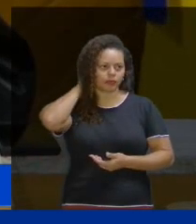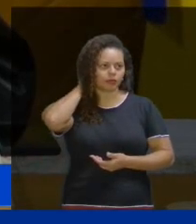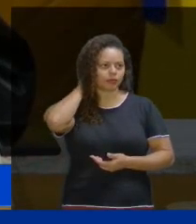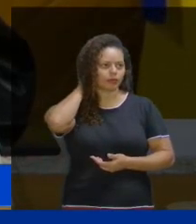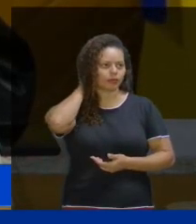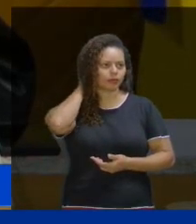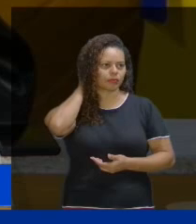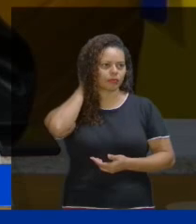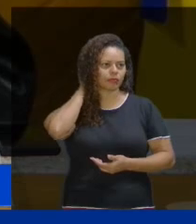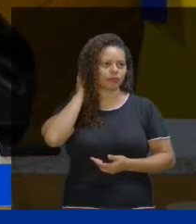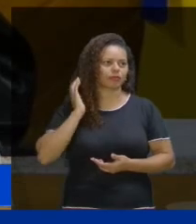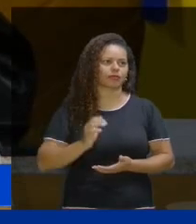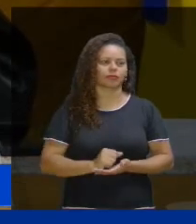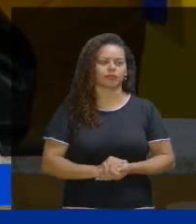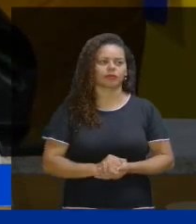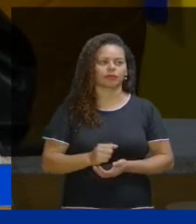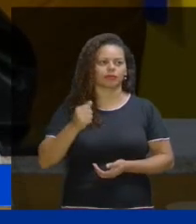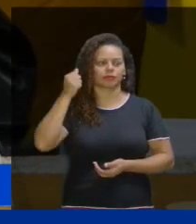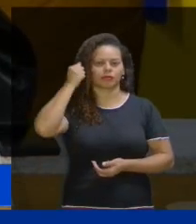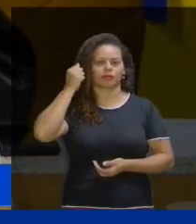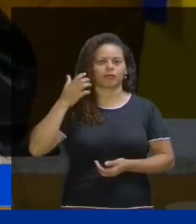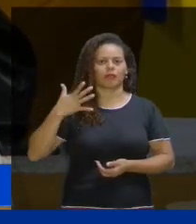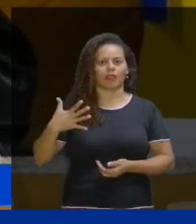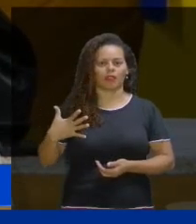audiodescrição deste ambiente.